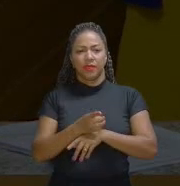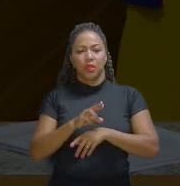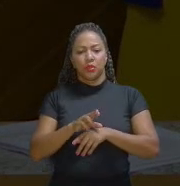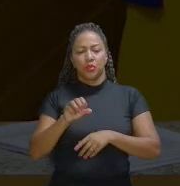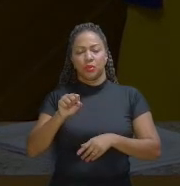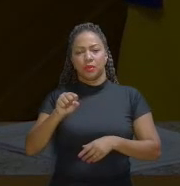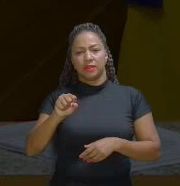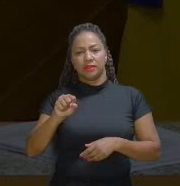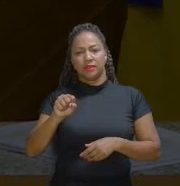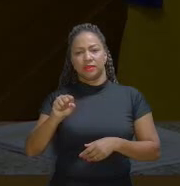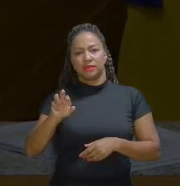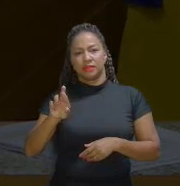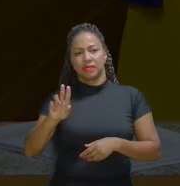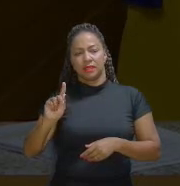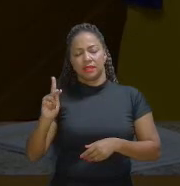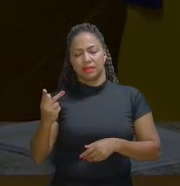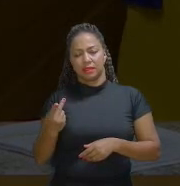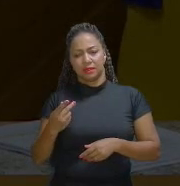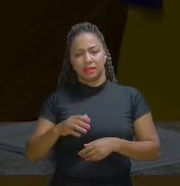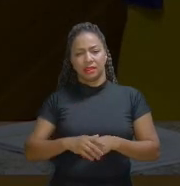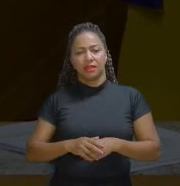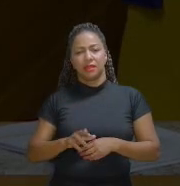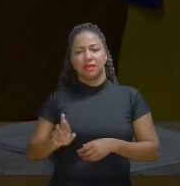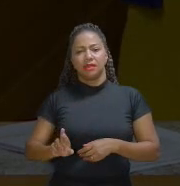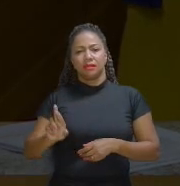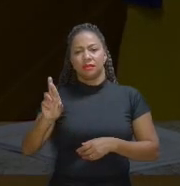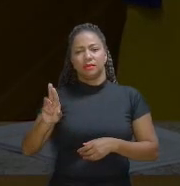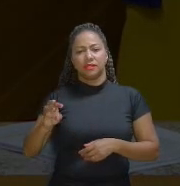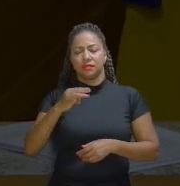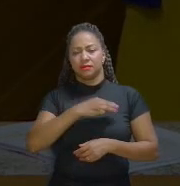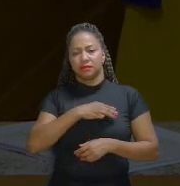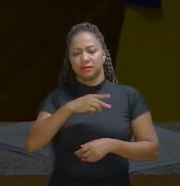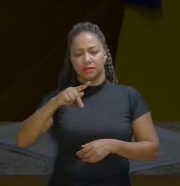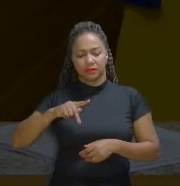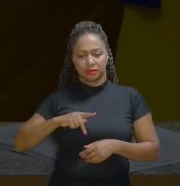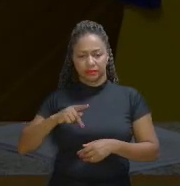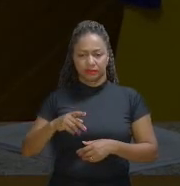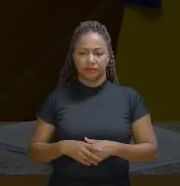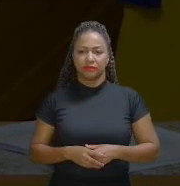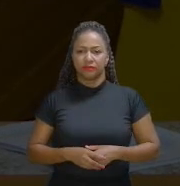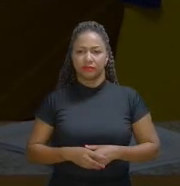Sara Cavalcante, que representa o Ministério Eleitoral.